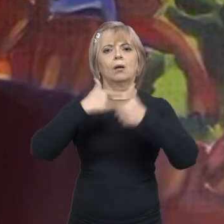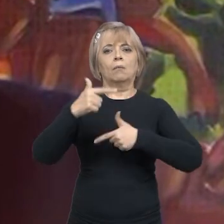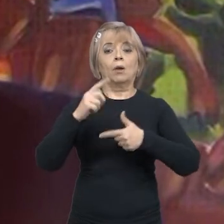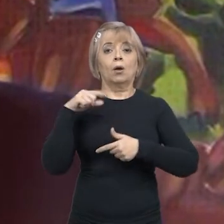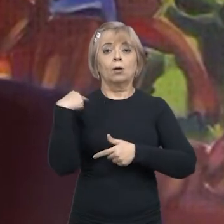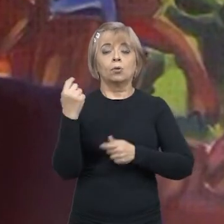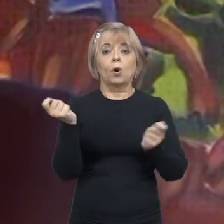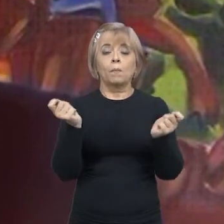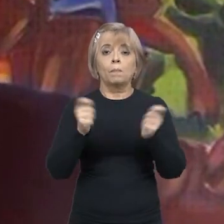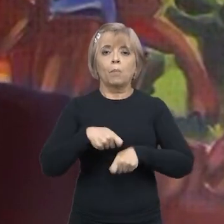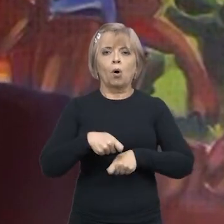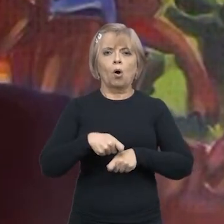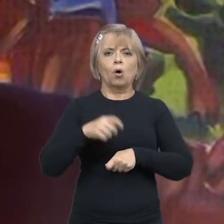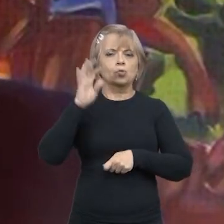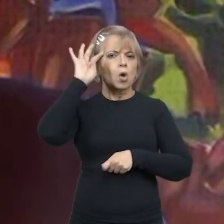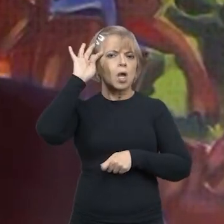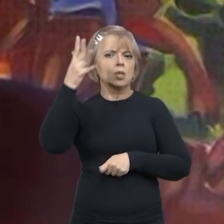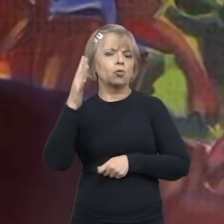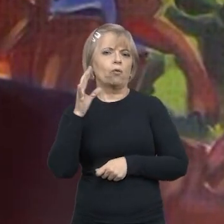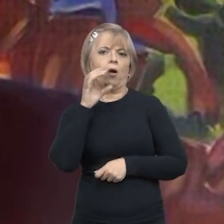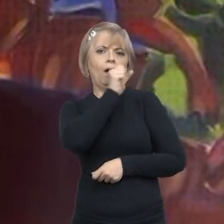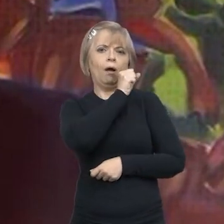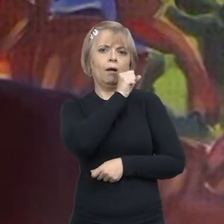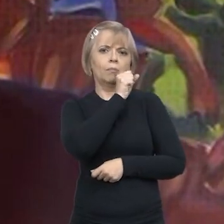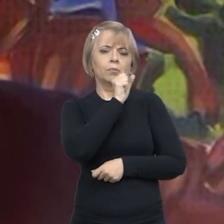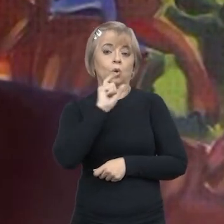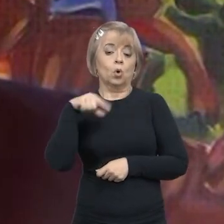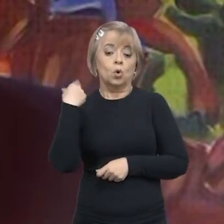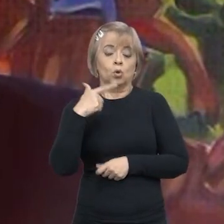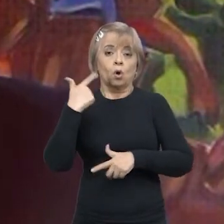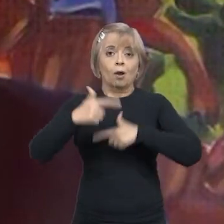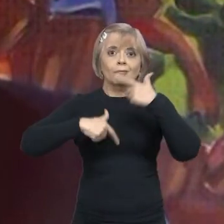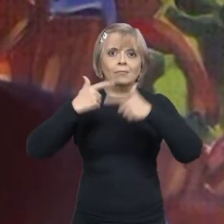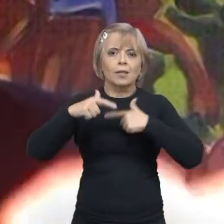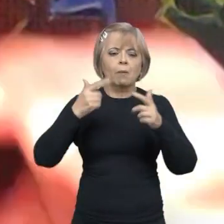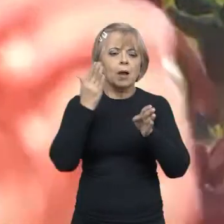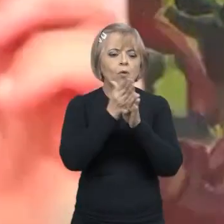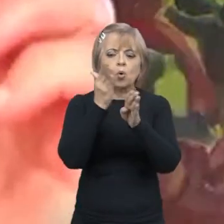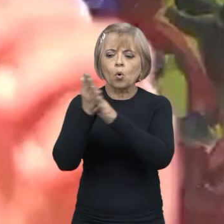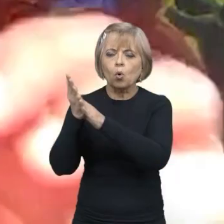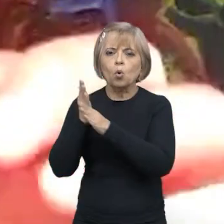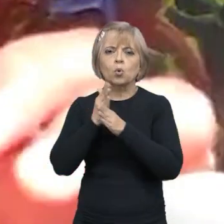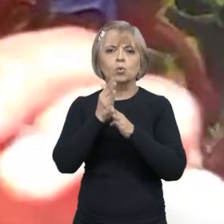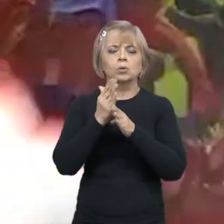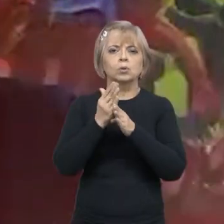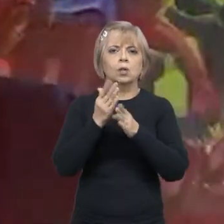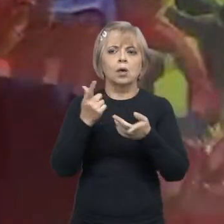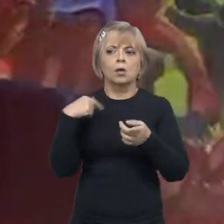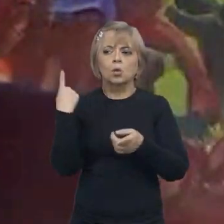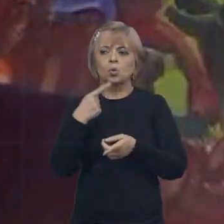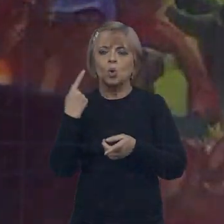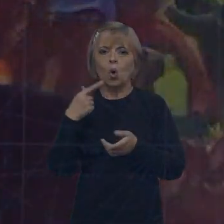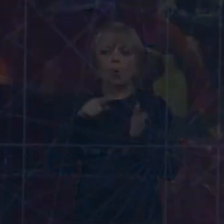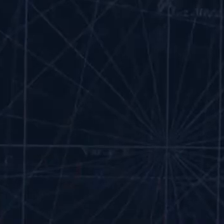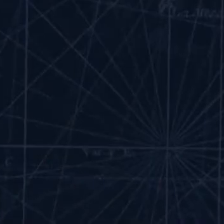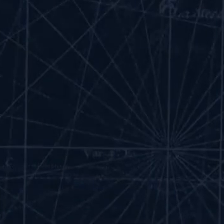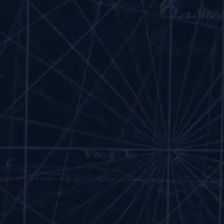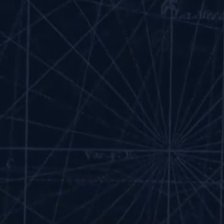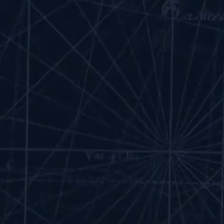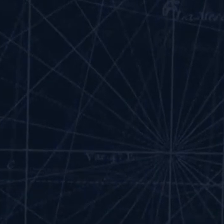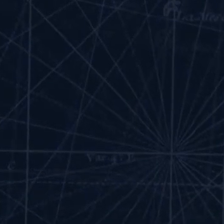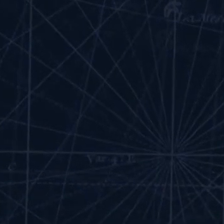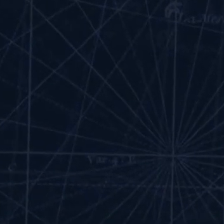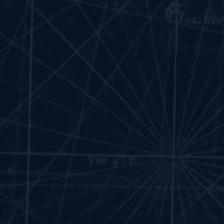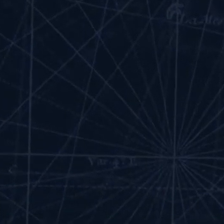a gente possa ser mais resolutivo, para que a gente possa encontrar os pontos de intervenção que sejam pontos estratégicos